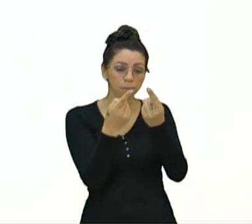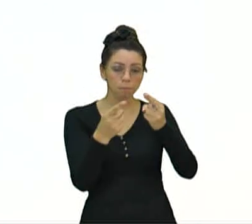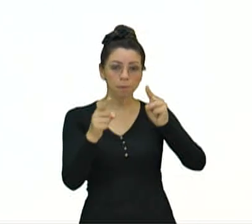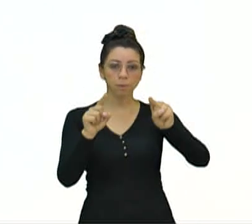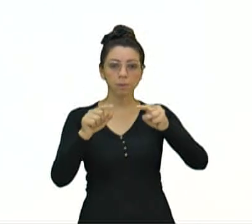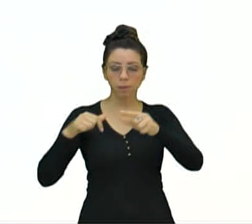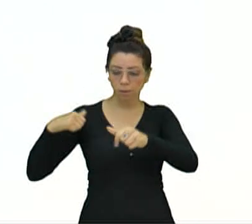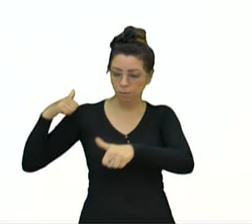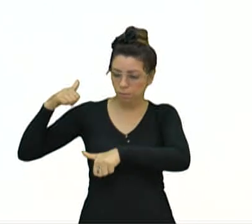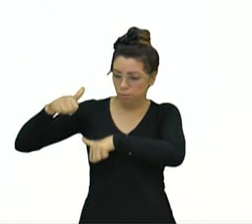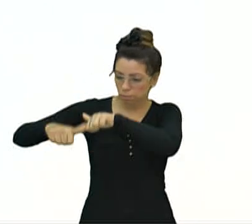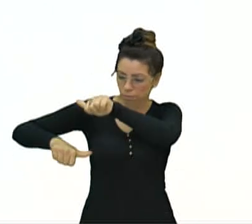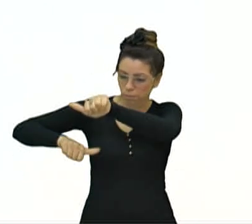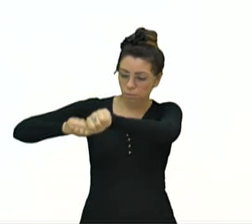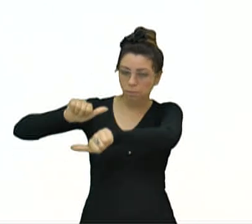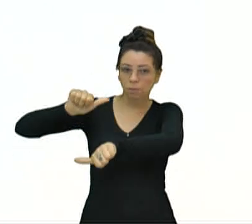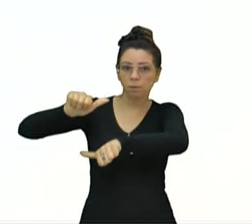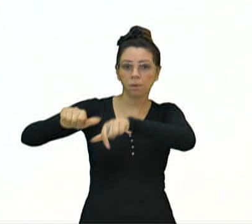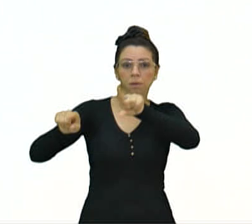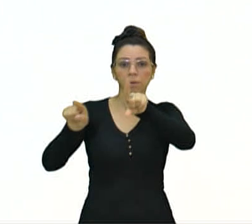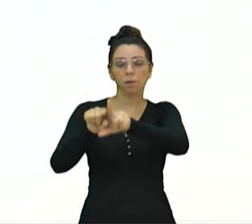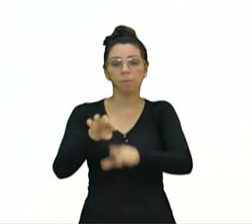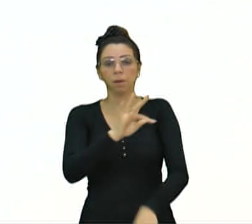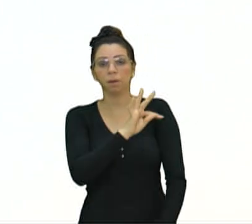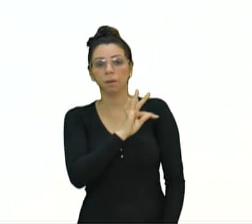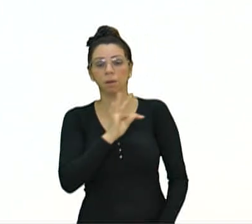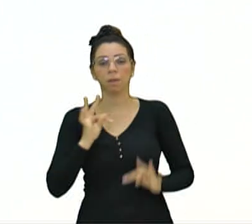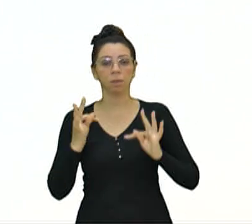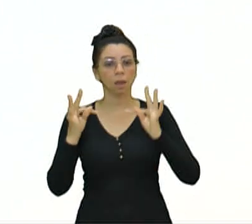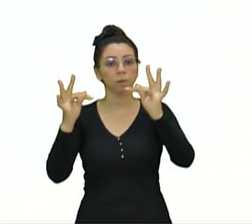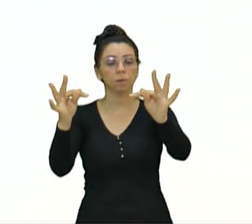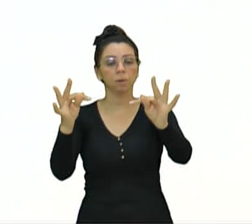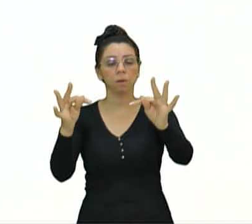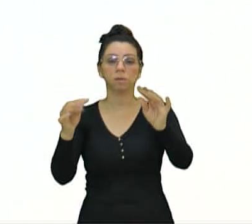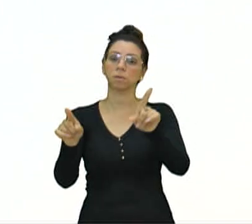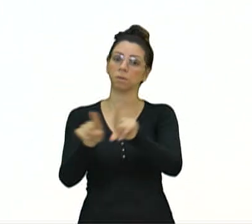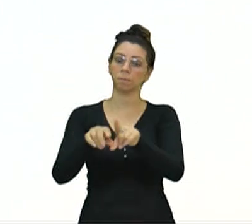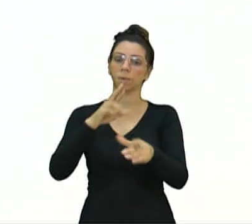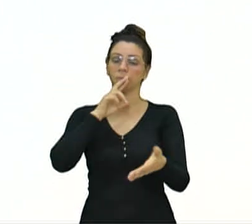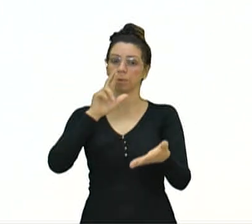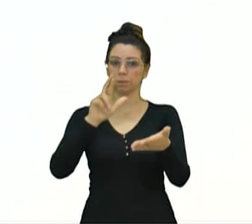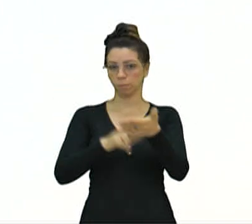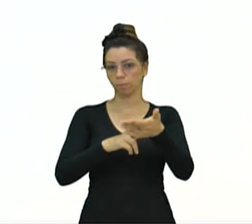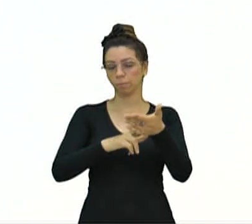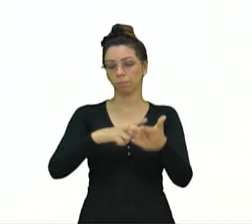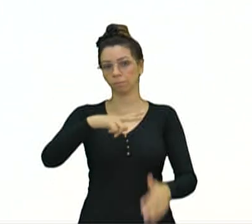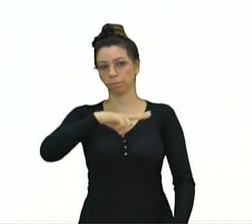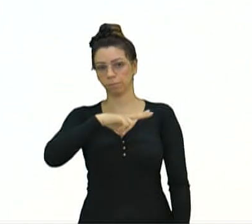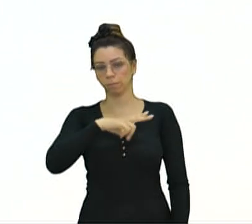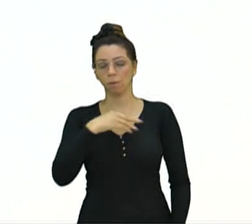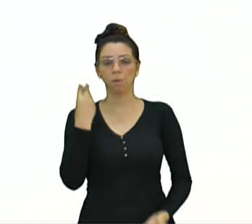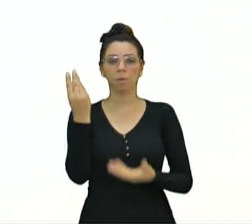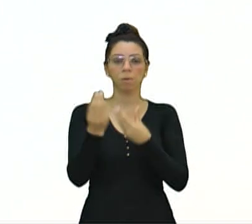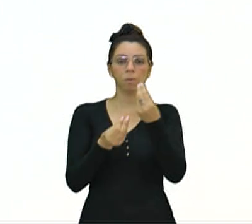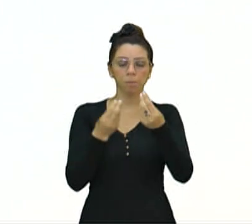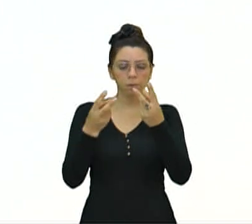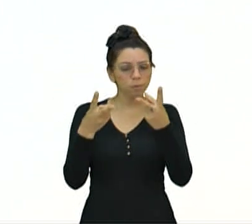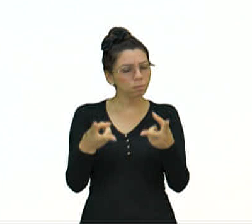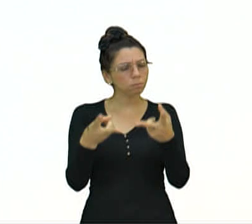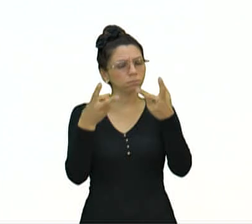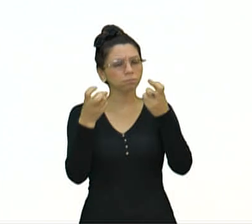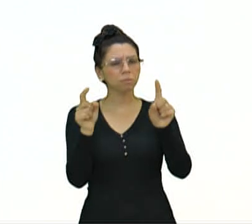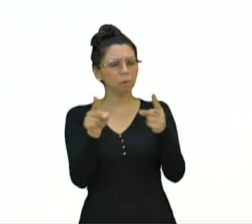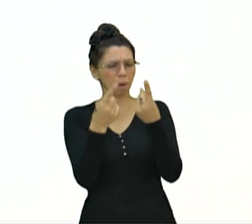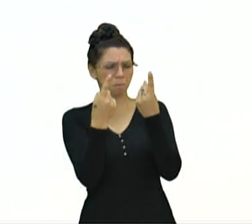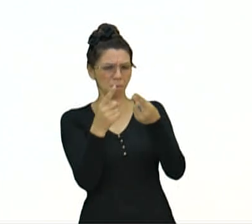cultura e os avanços tecnológicos? Também é uma resposta pessoal. Você vai pensar um pouquinho, como que você percebe? Para você a